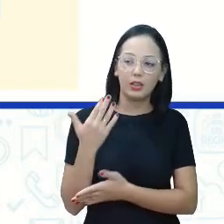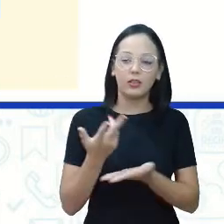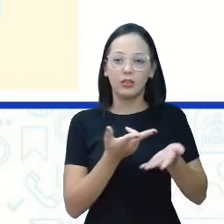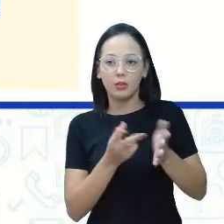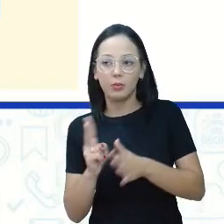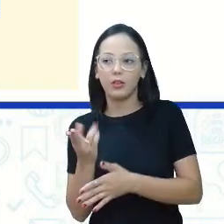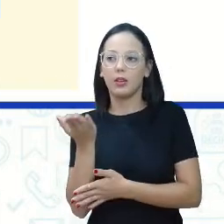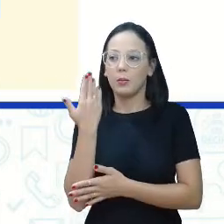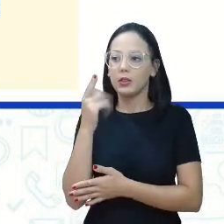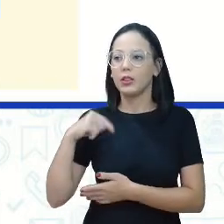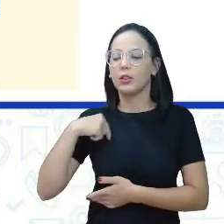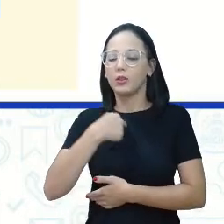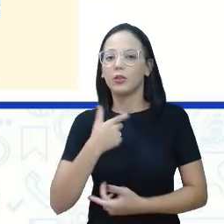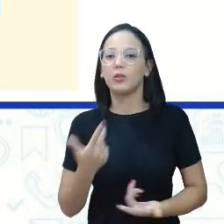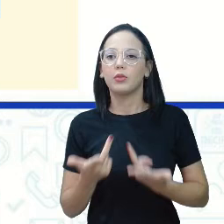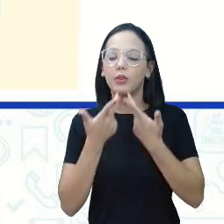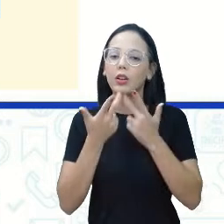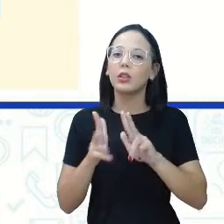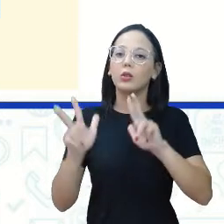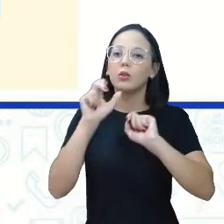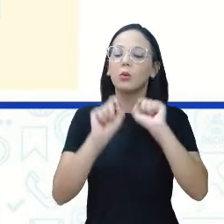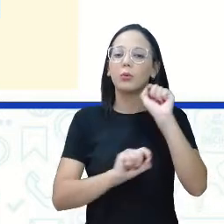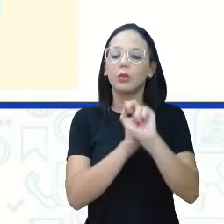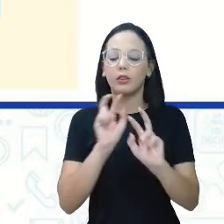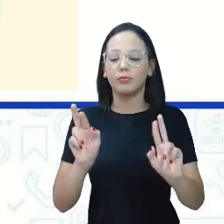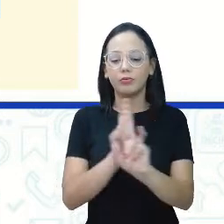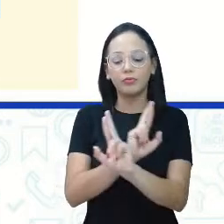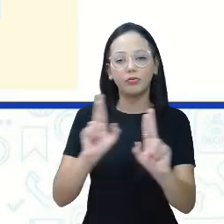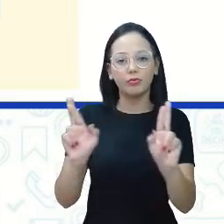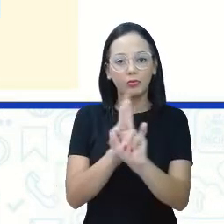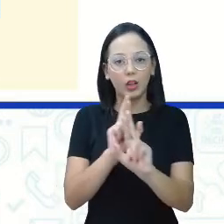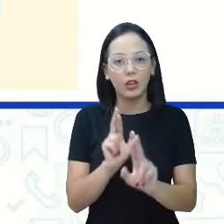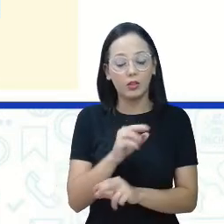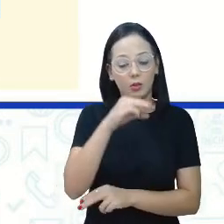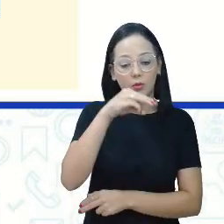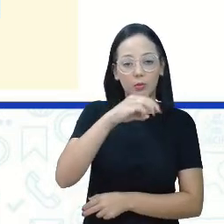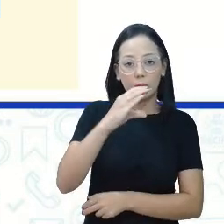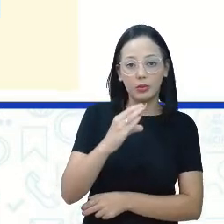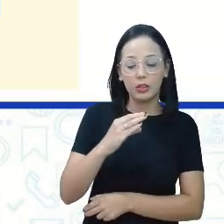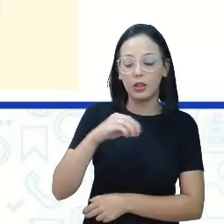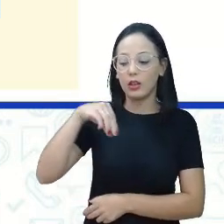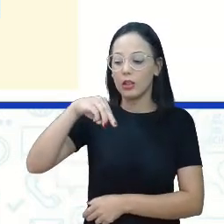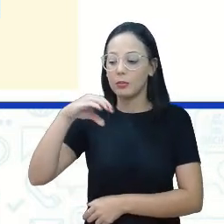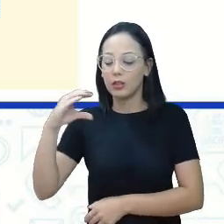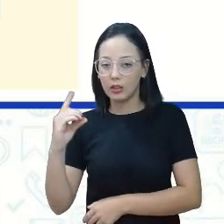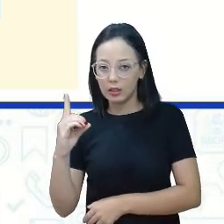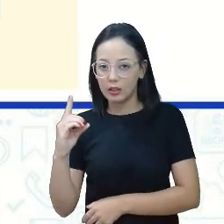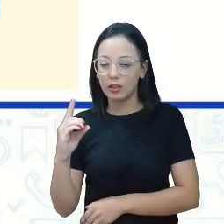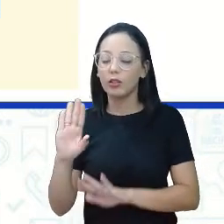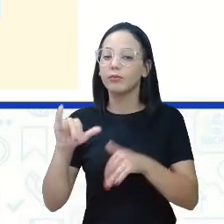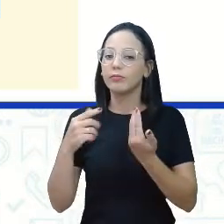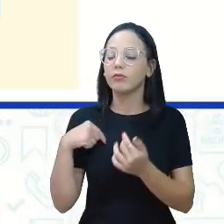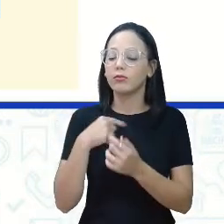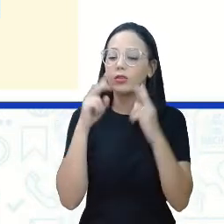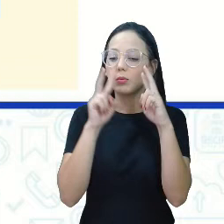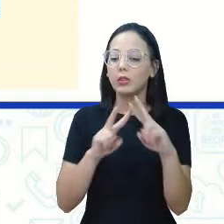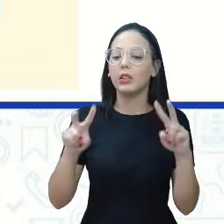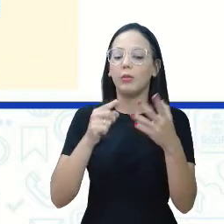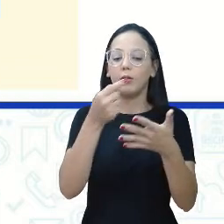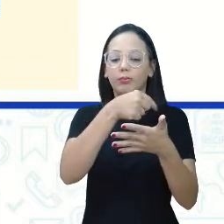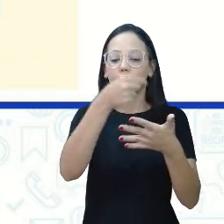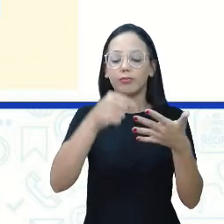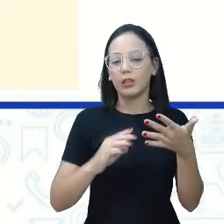semana passada, a gente está falando sobre a relação entre múltiplos e divisores, tá certo? Então, a gente observou as